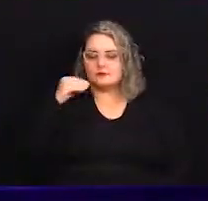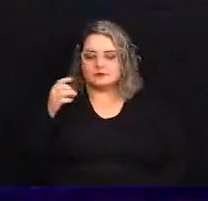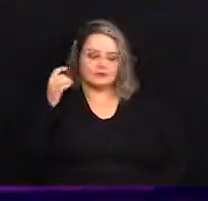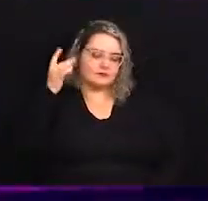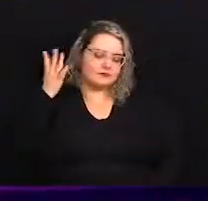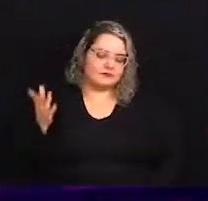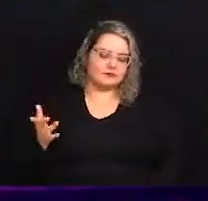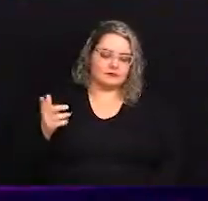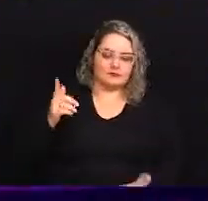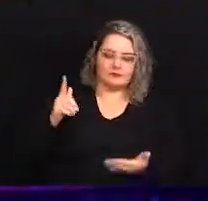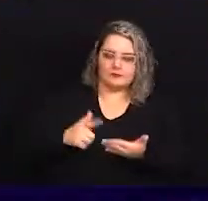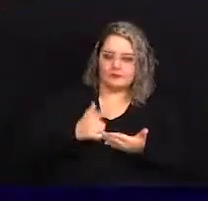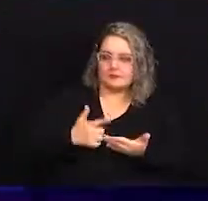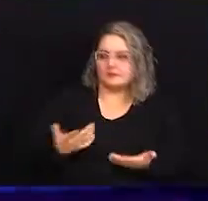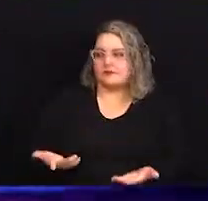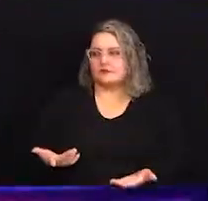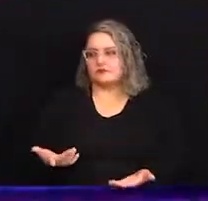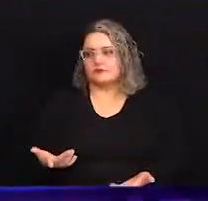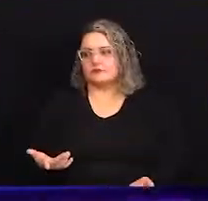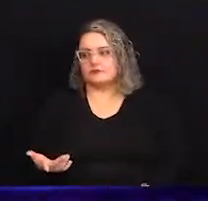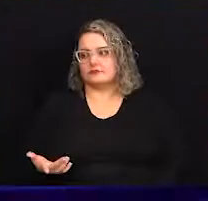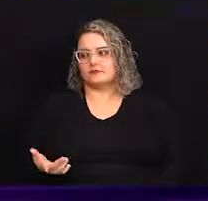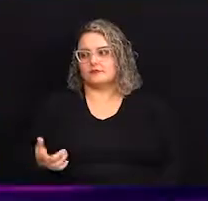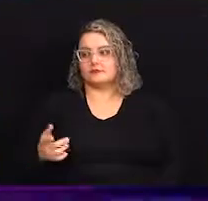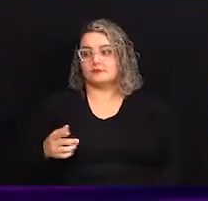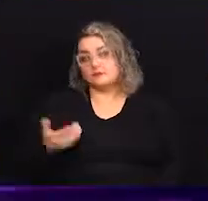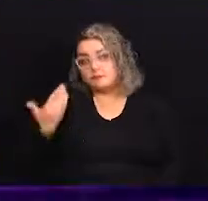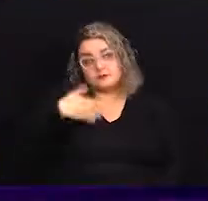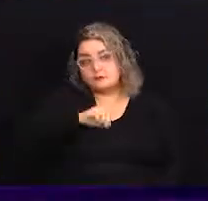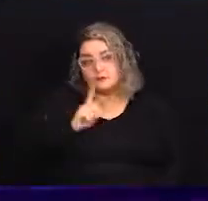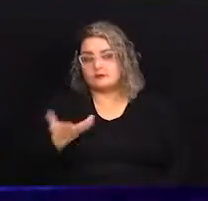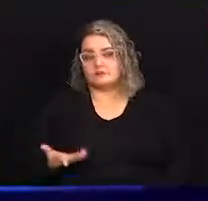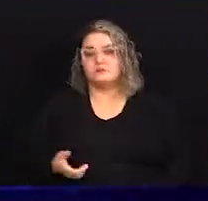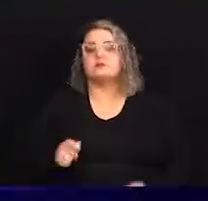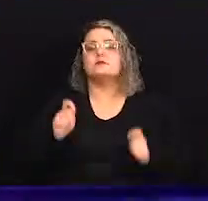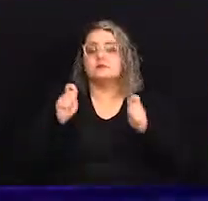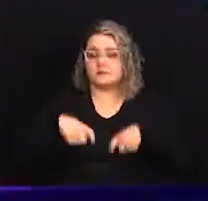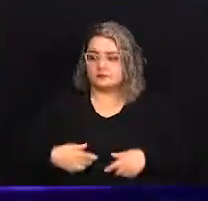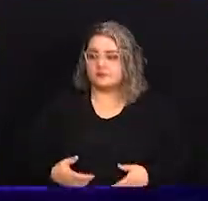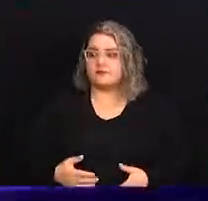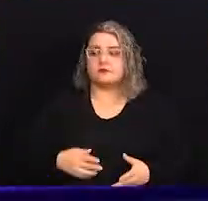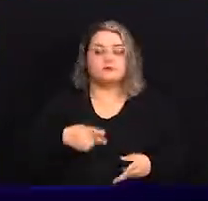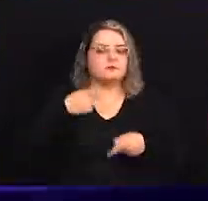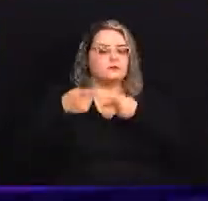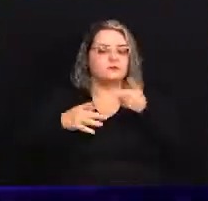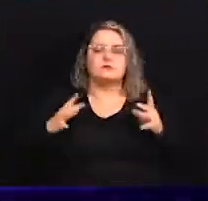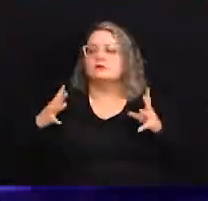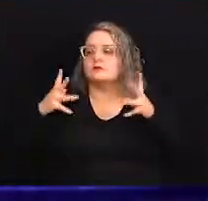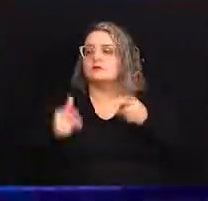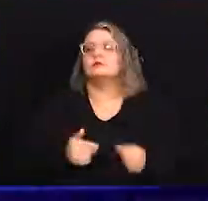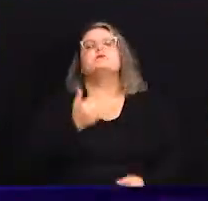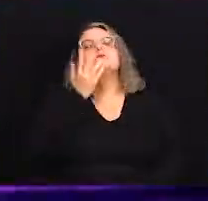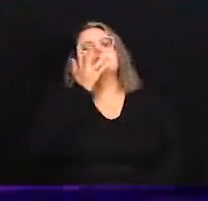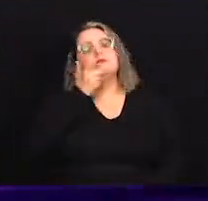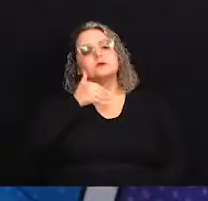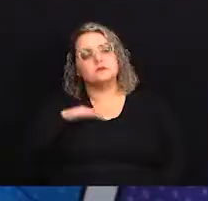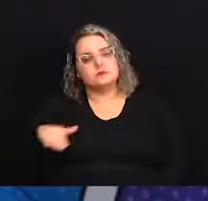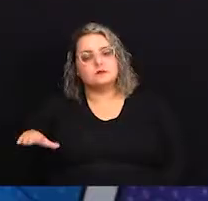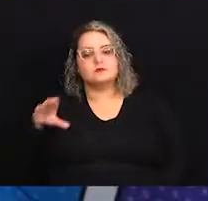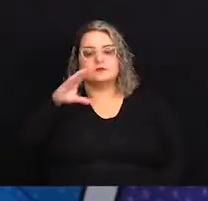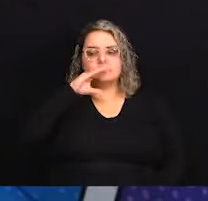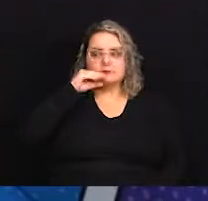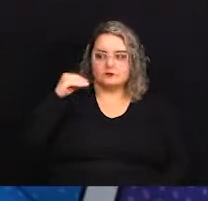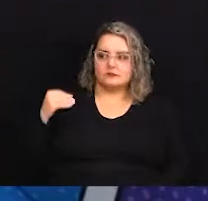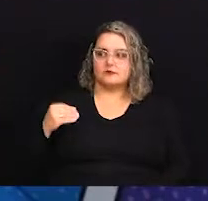uma literatura menor. Eu quero que o Sozinha prove que não, assim, e sobretudo que é possível falar de absolutamente tudo com crianças e